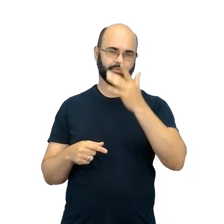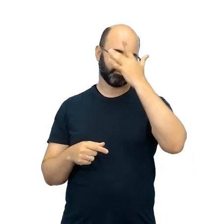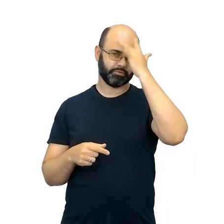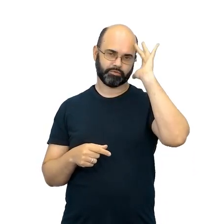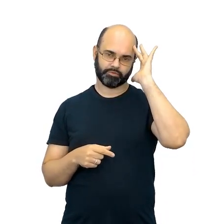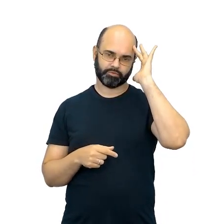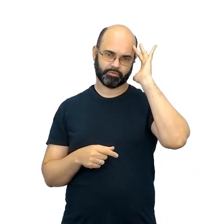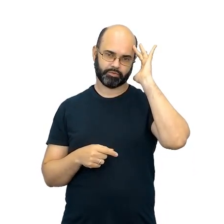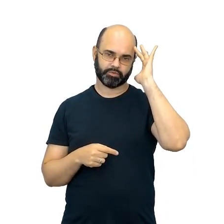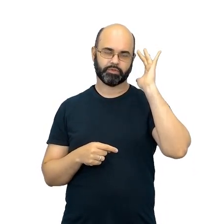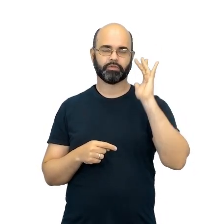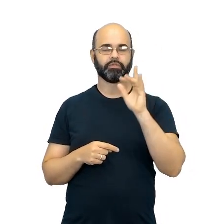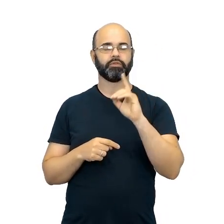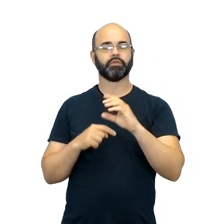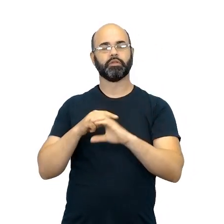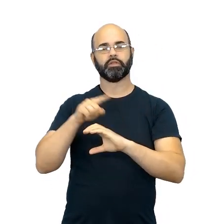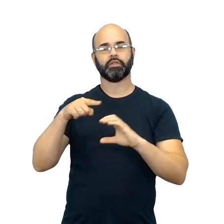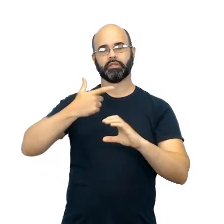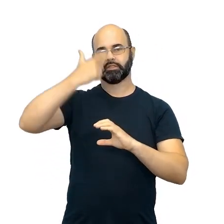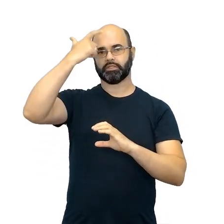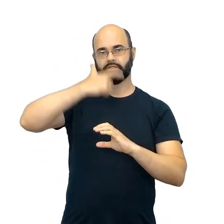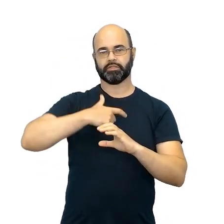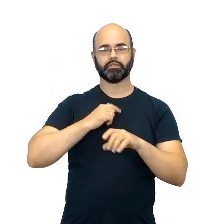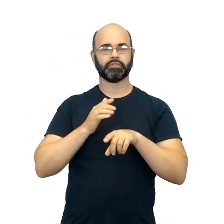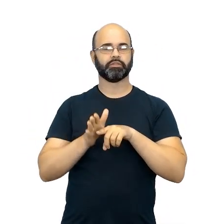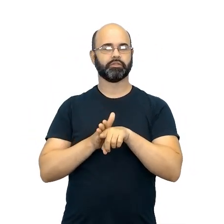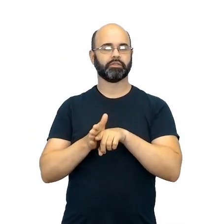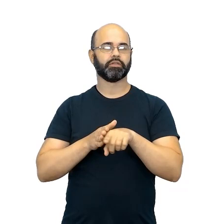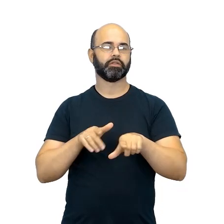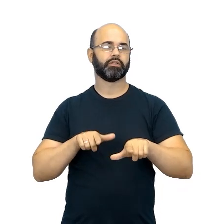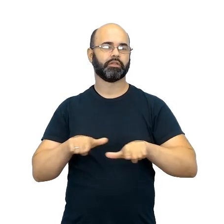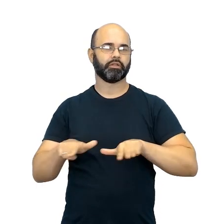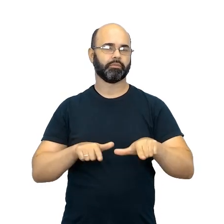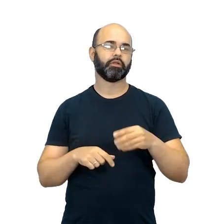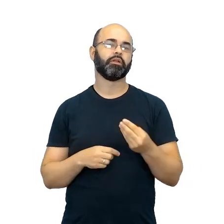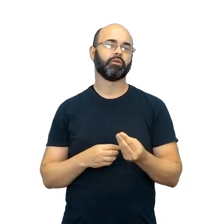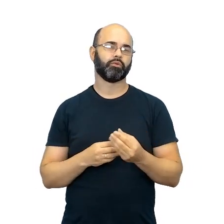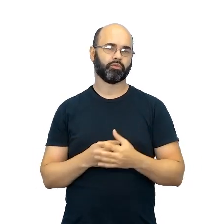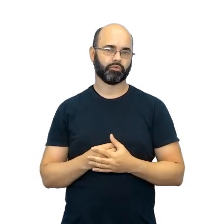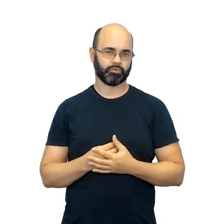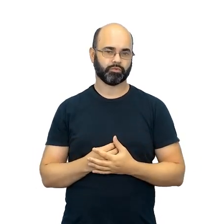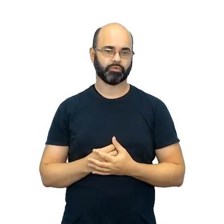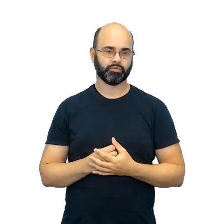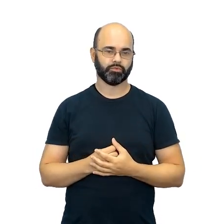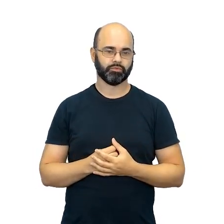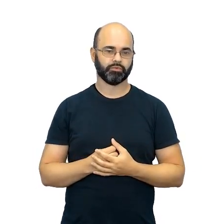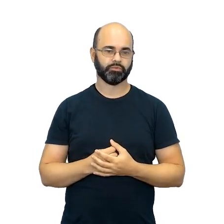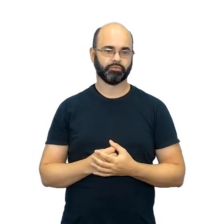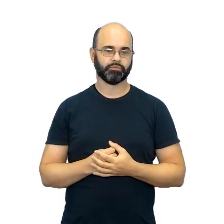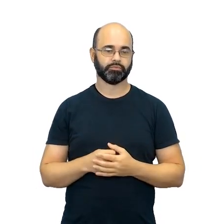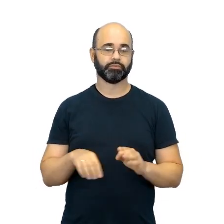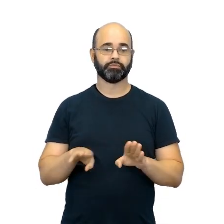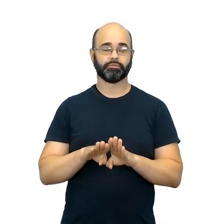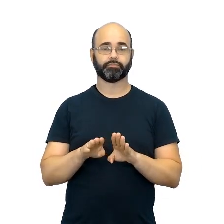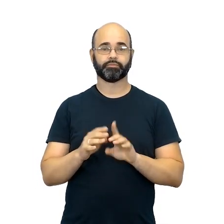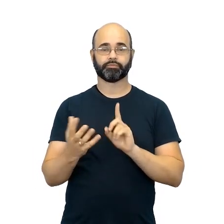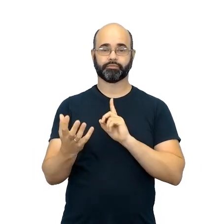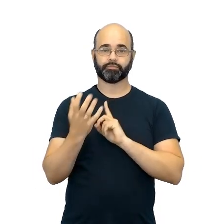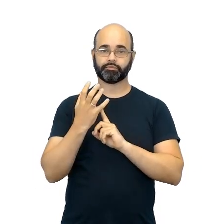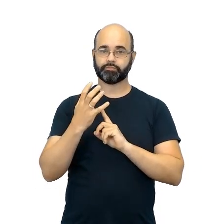trabalham como um grupo social e como a ciência pode ser afetada pelo contexto social ao qual está